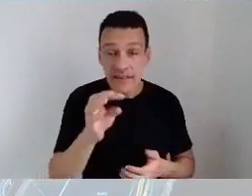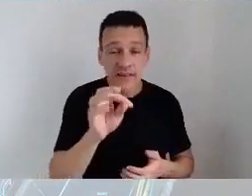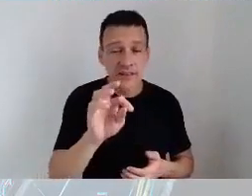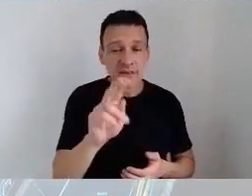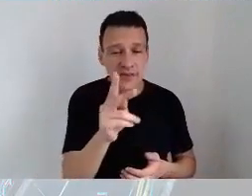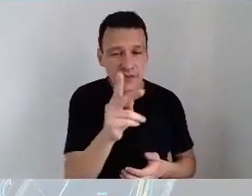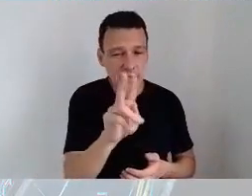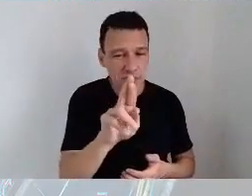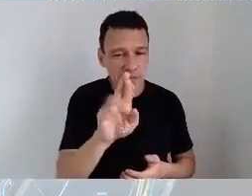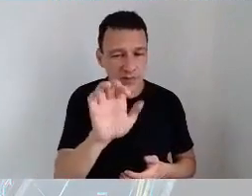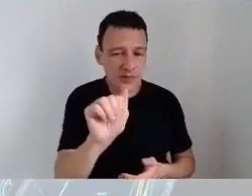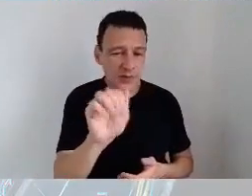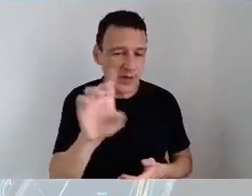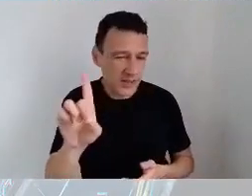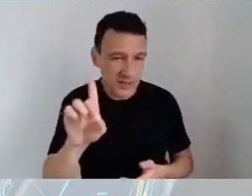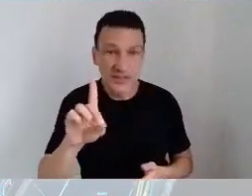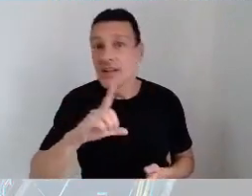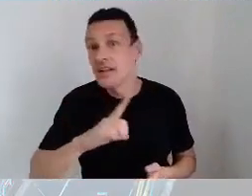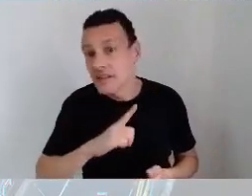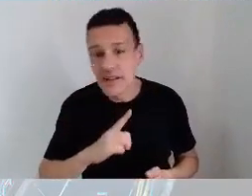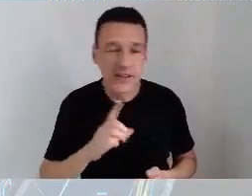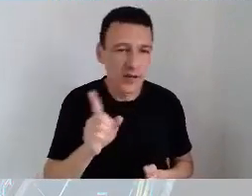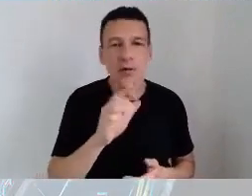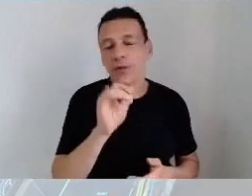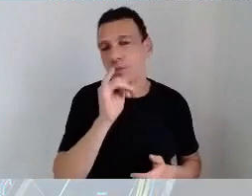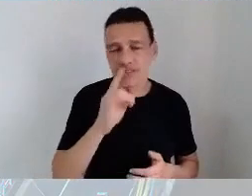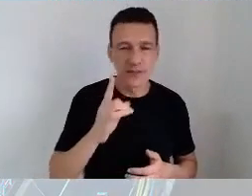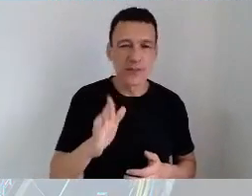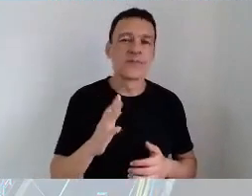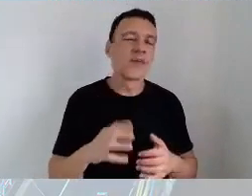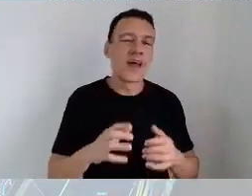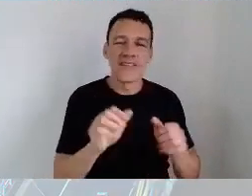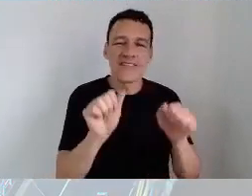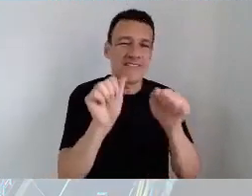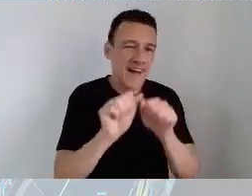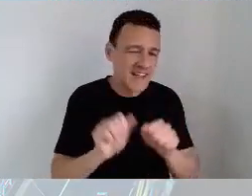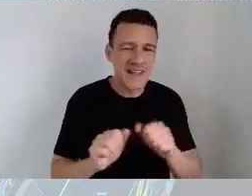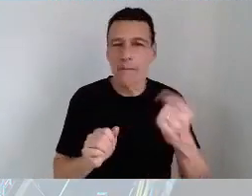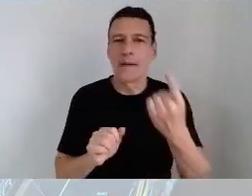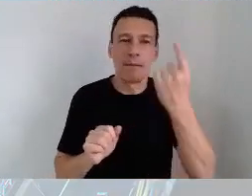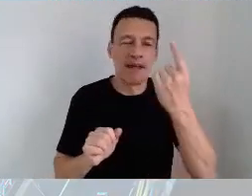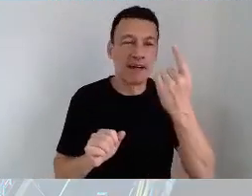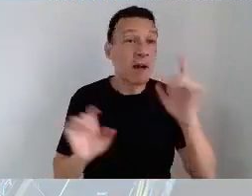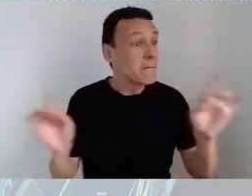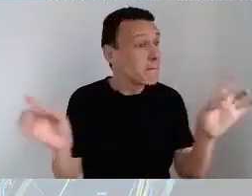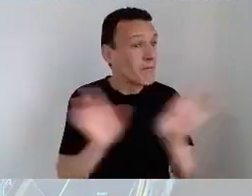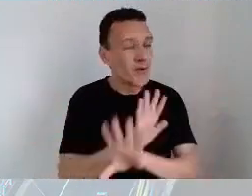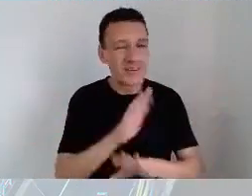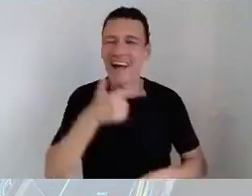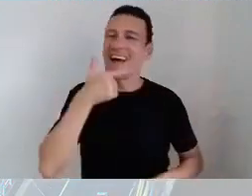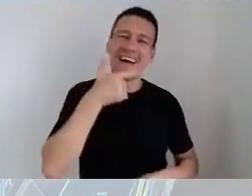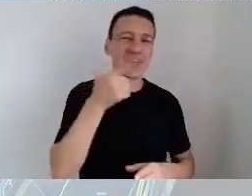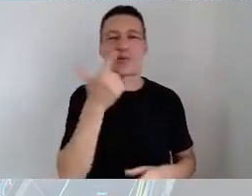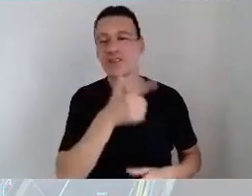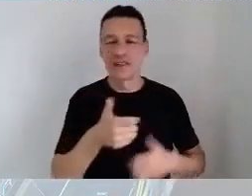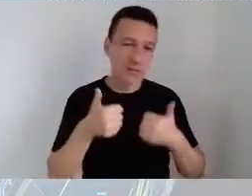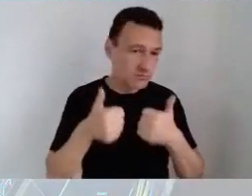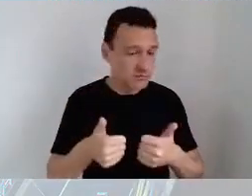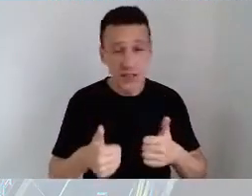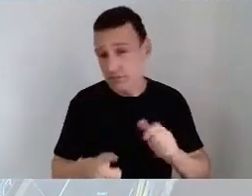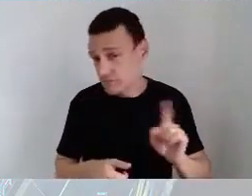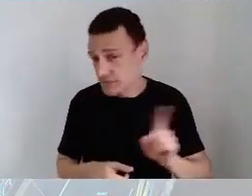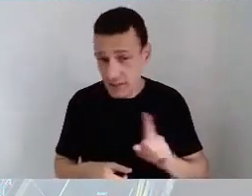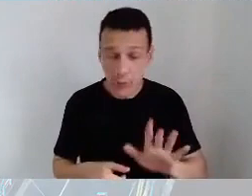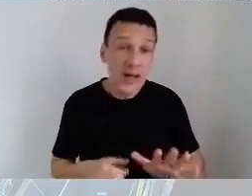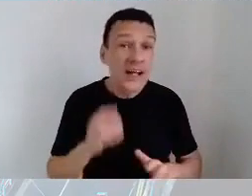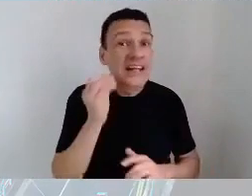vai executar uma bateria e a primeira bateria você vai sair sorrindo. Pode ser, e mesmo porque a ideia do teste de performance é